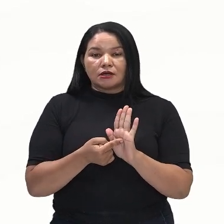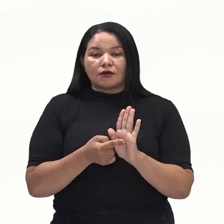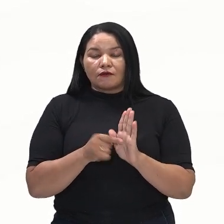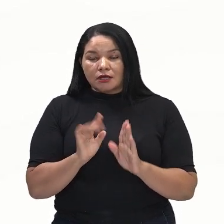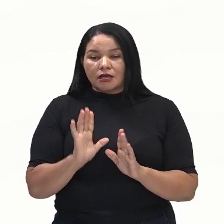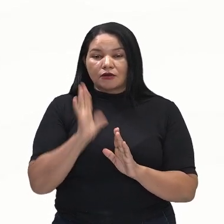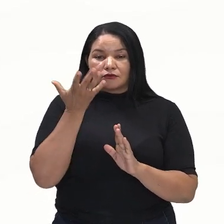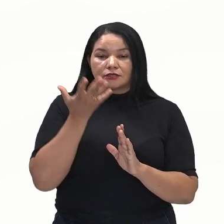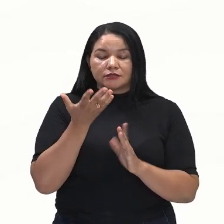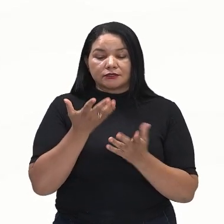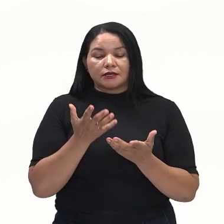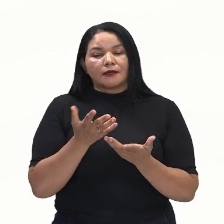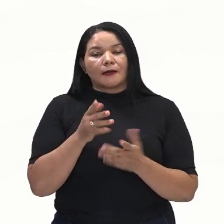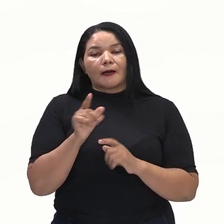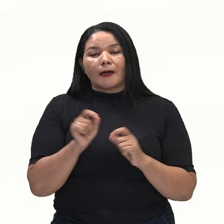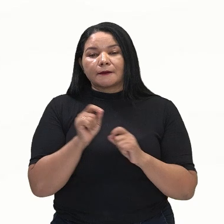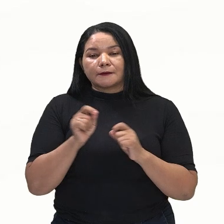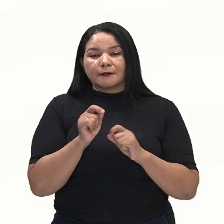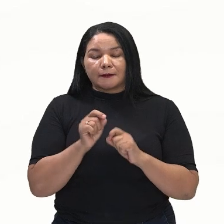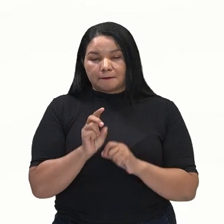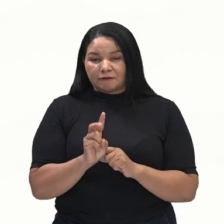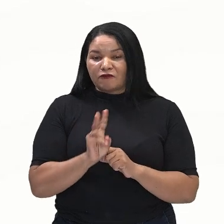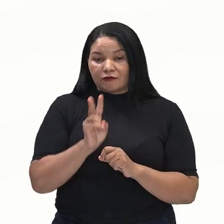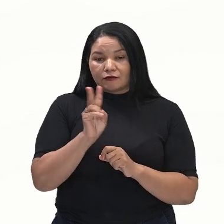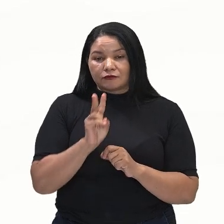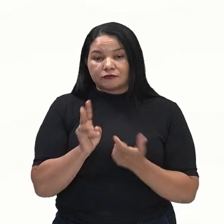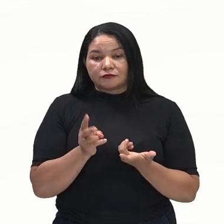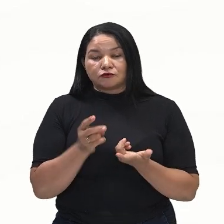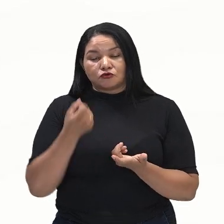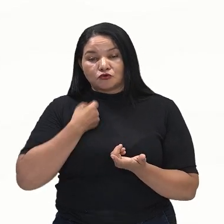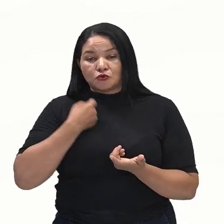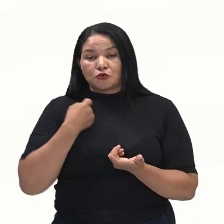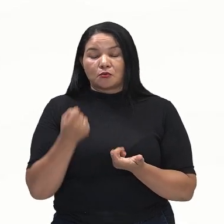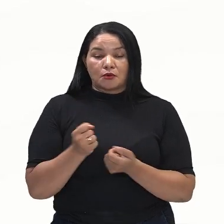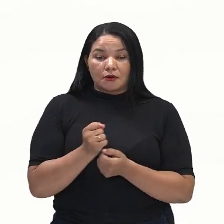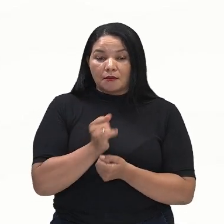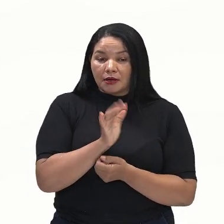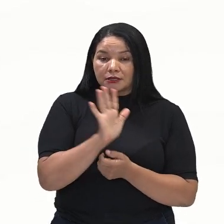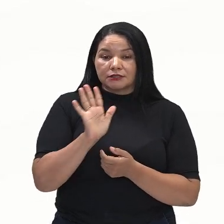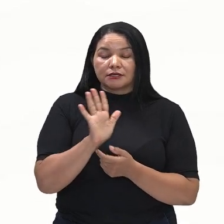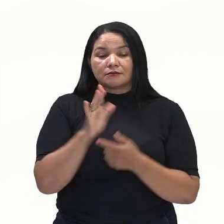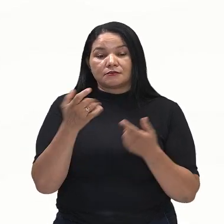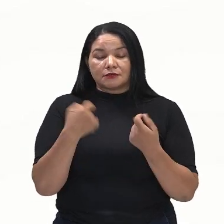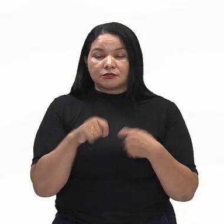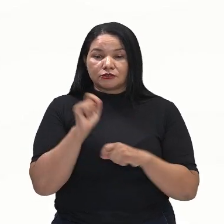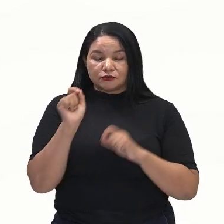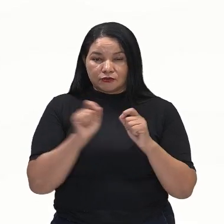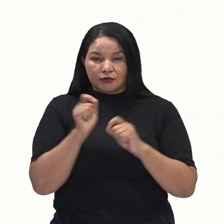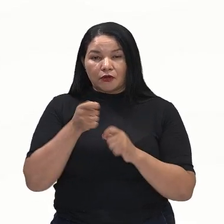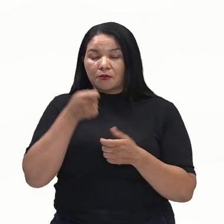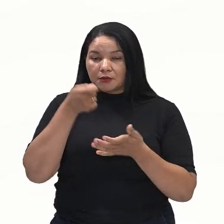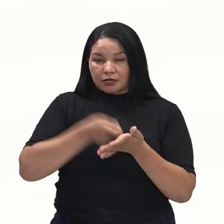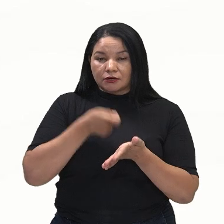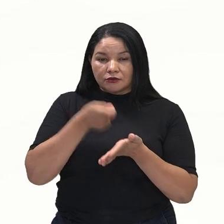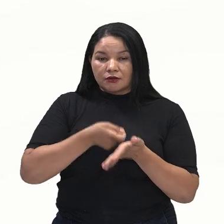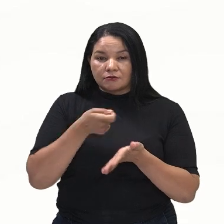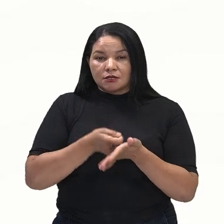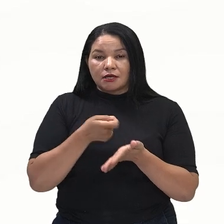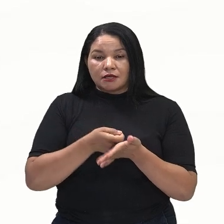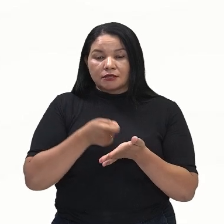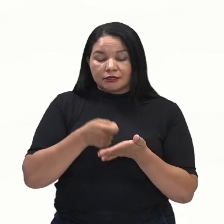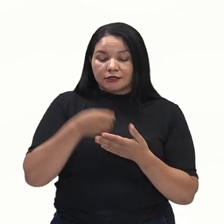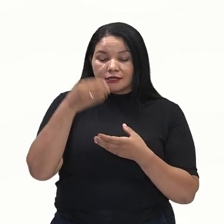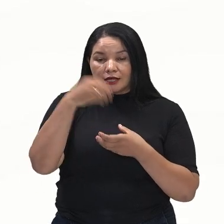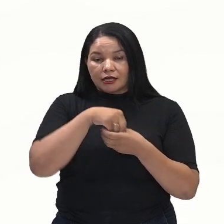lançamento desse dado, os valores que irão aparecer, eles têm que obrigatoriamente estar dentro desse espaço